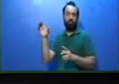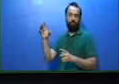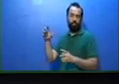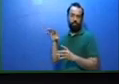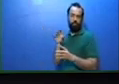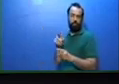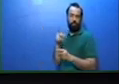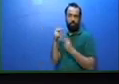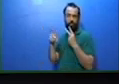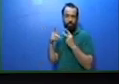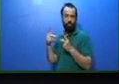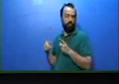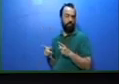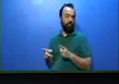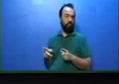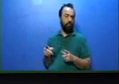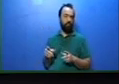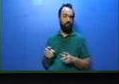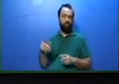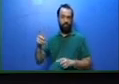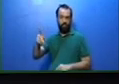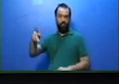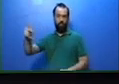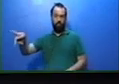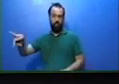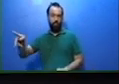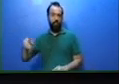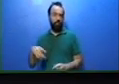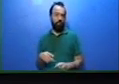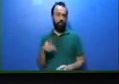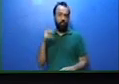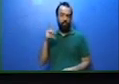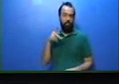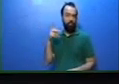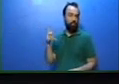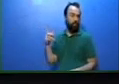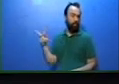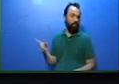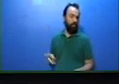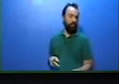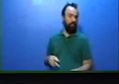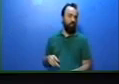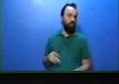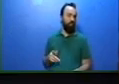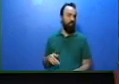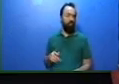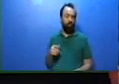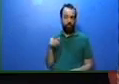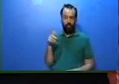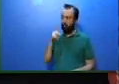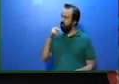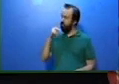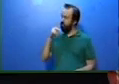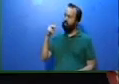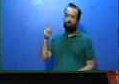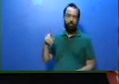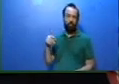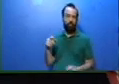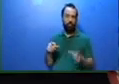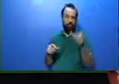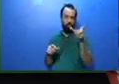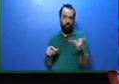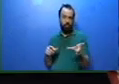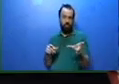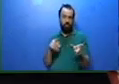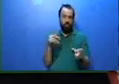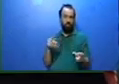né? Estava na sala de aula, chegou para a professora. Vamos ler a expressão facial deles, ó. O Chico